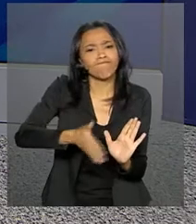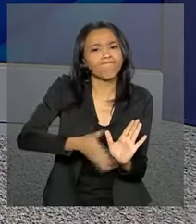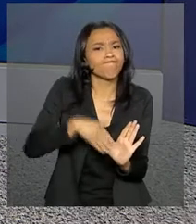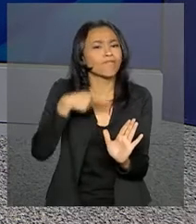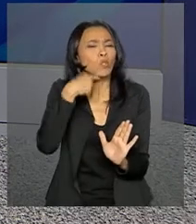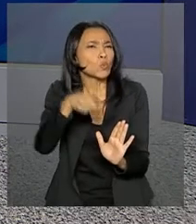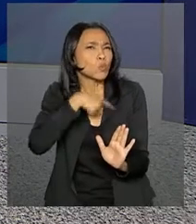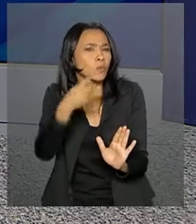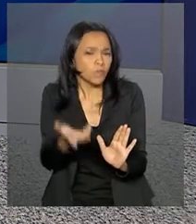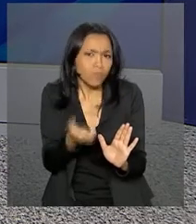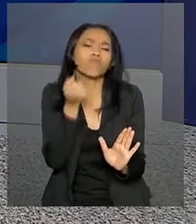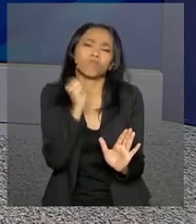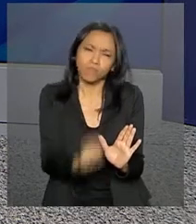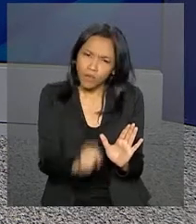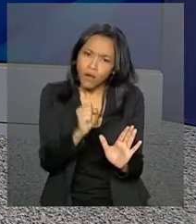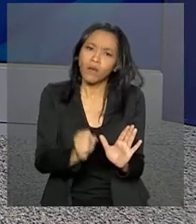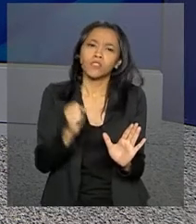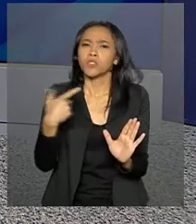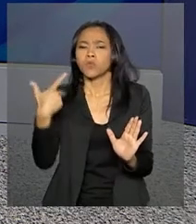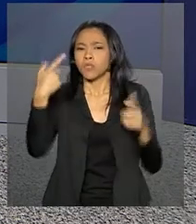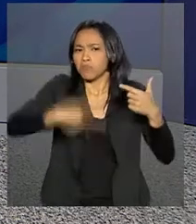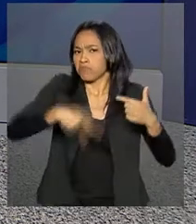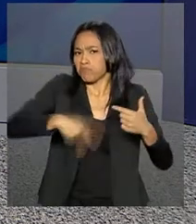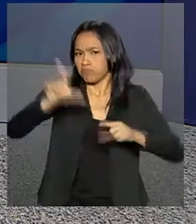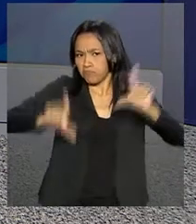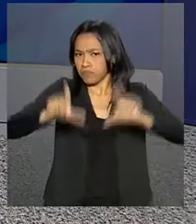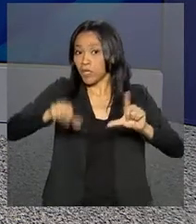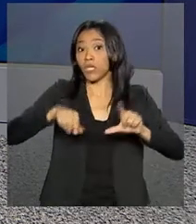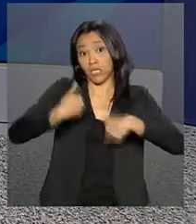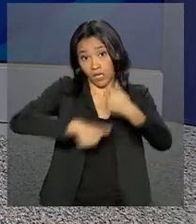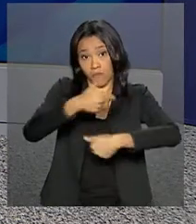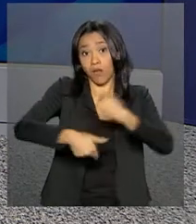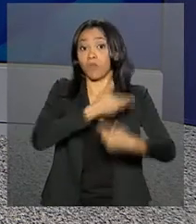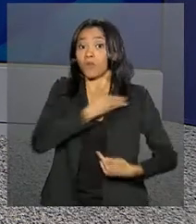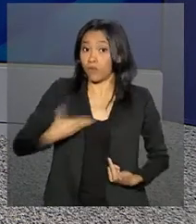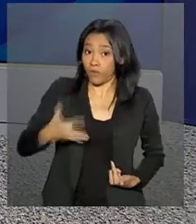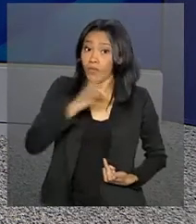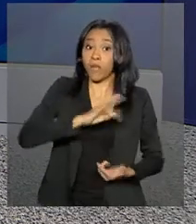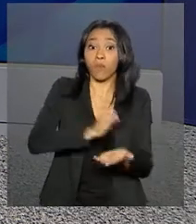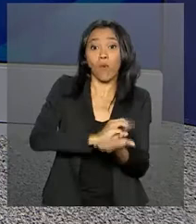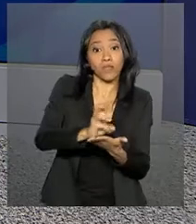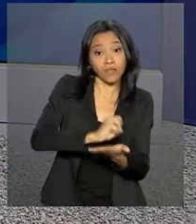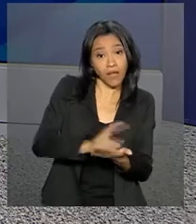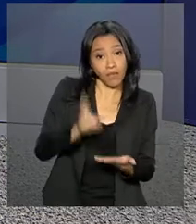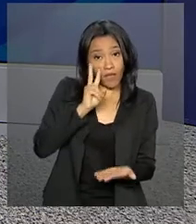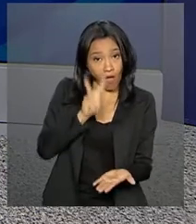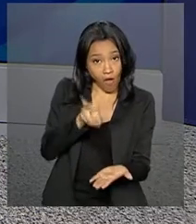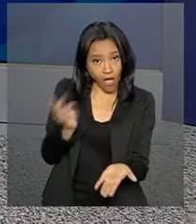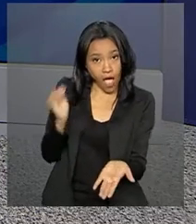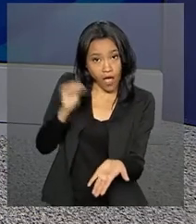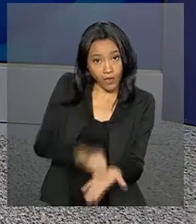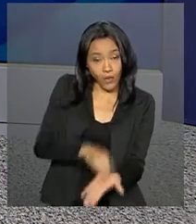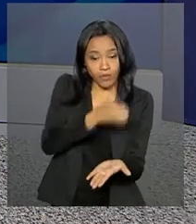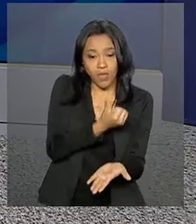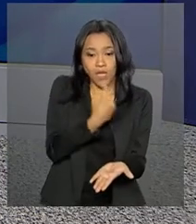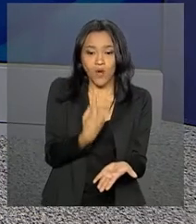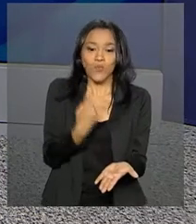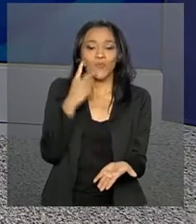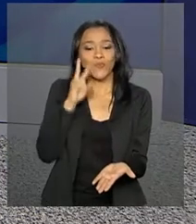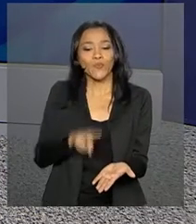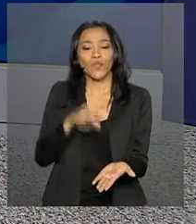e dúvidas sobre programas e ações do governo federal para o nosso WhatsApp. Anote aí, 619